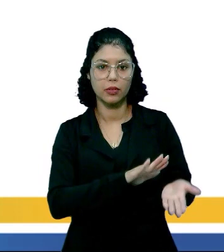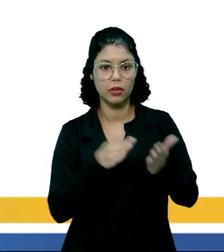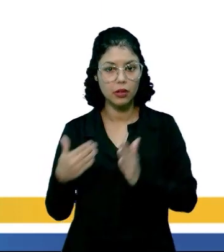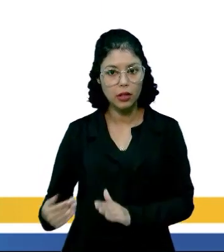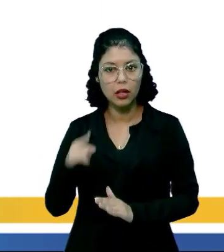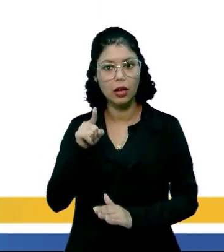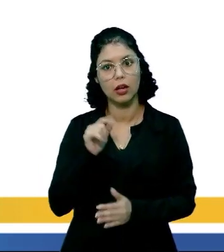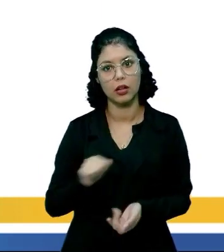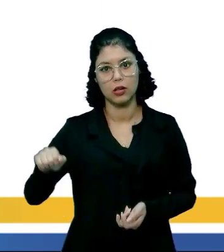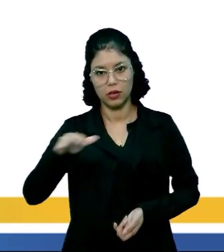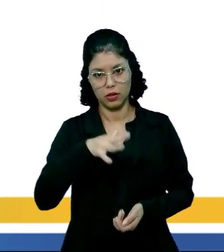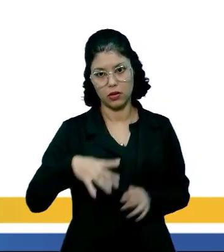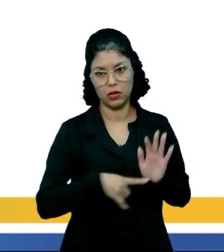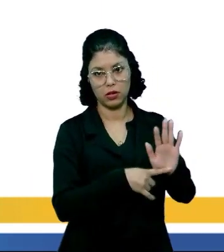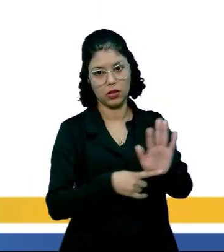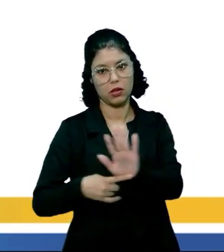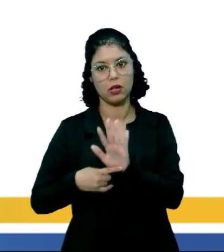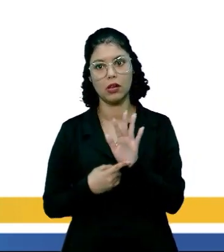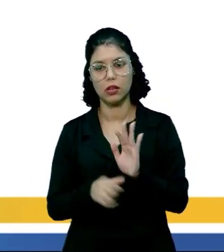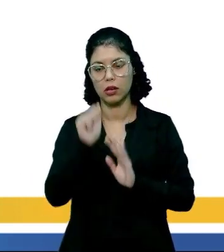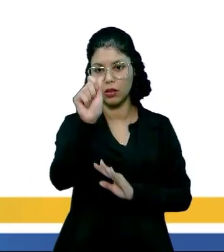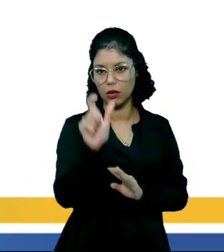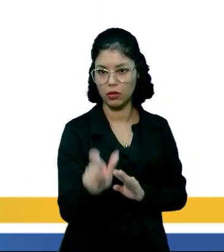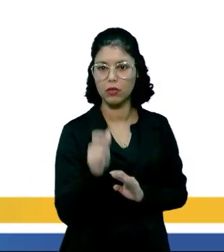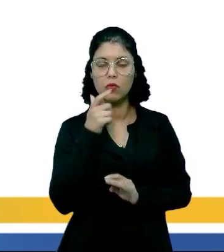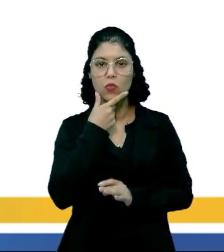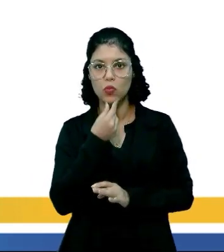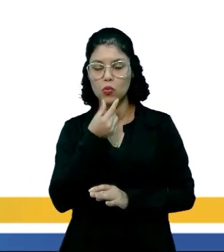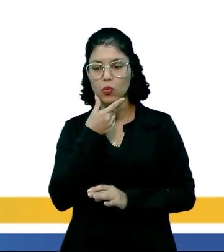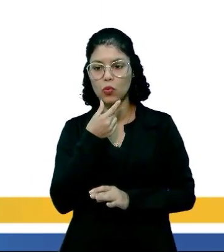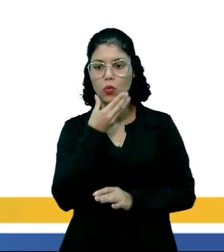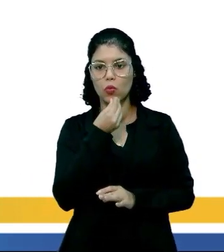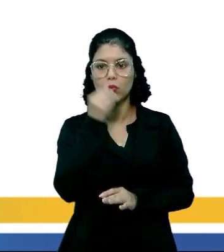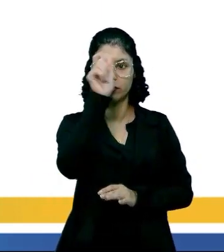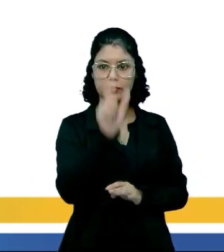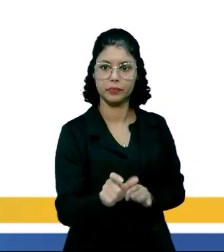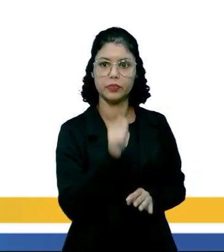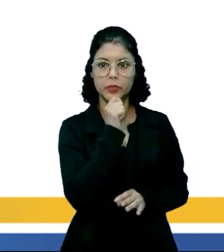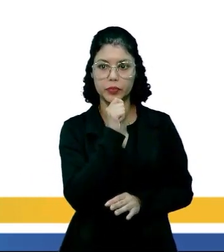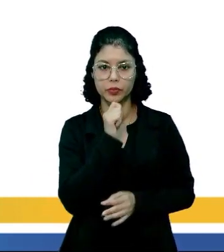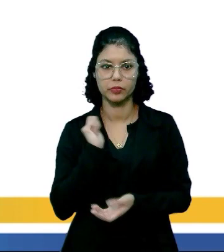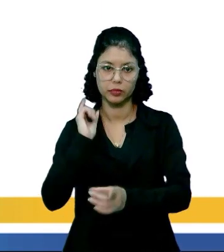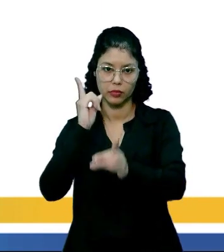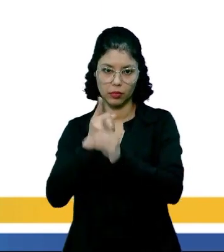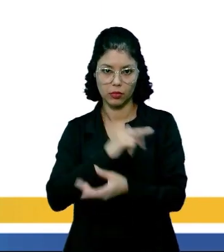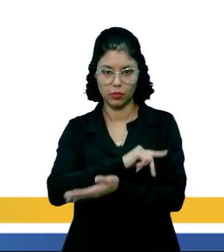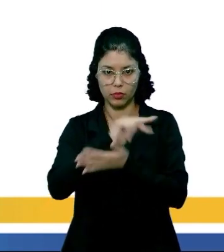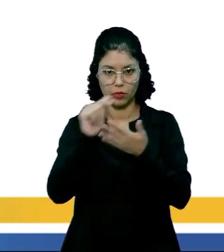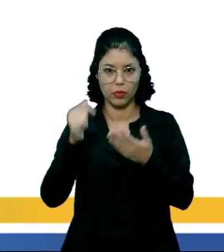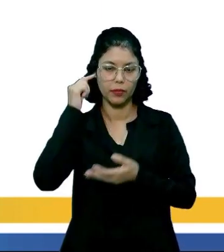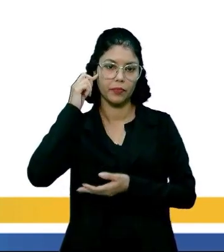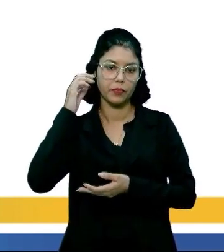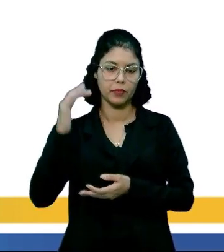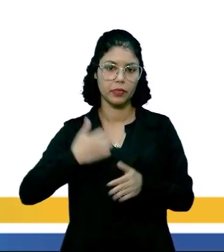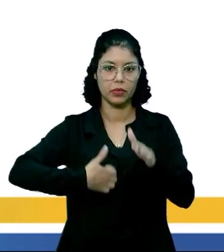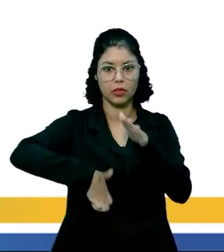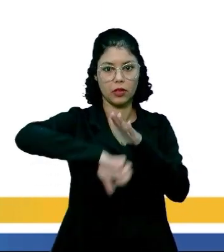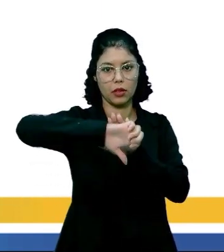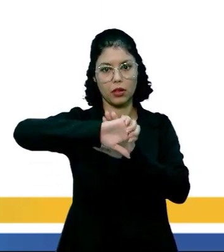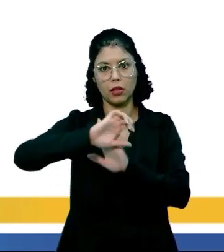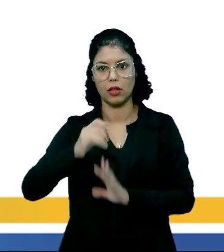Nessa fase, Campos se mostra um autor que descobre, após uma série de desilusões e